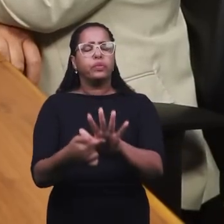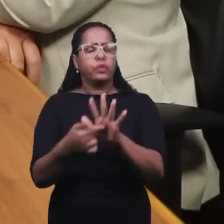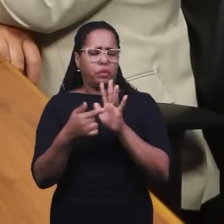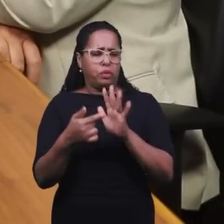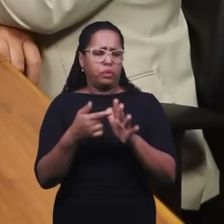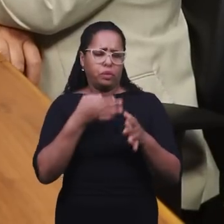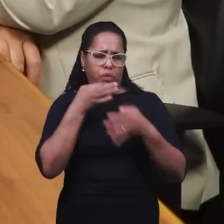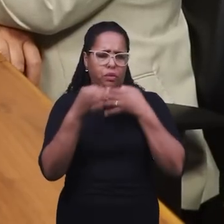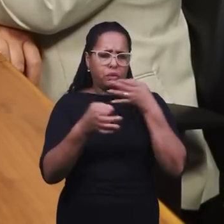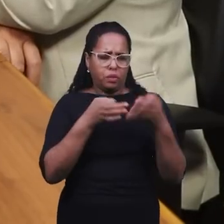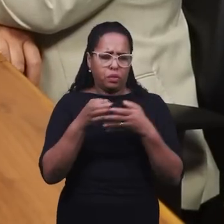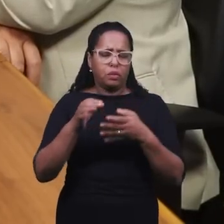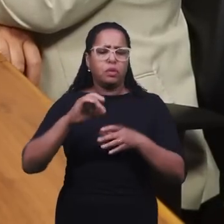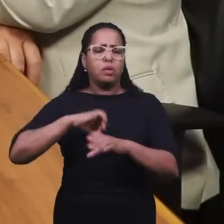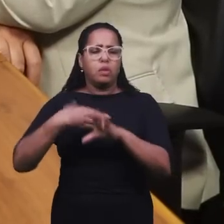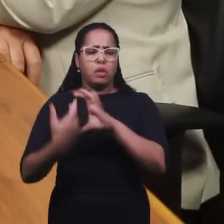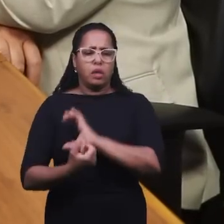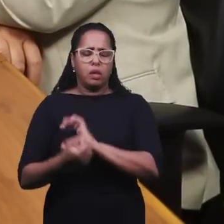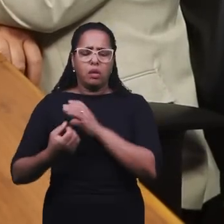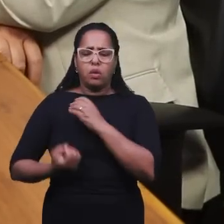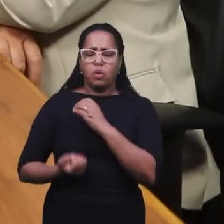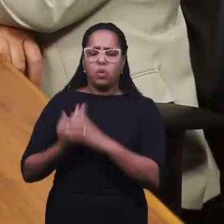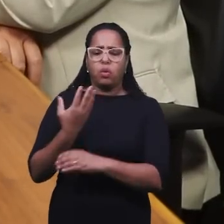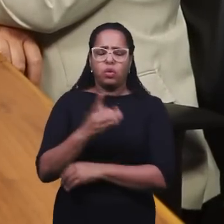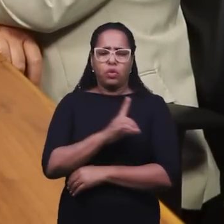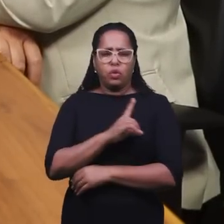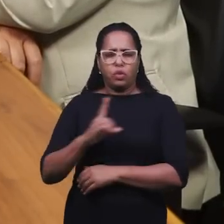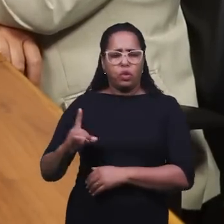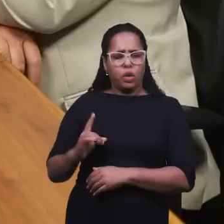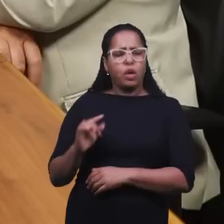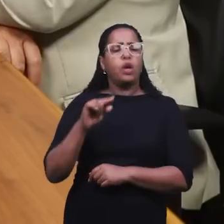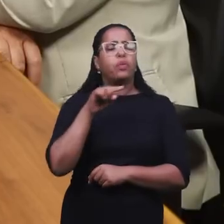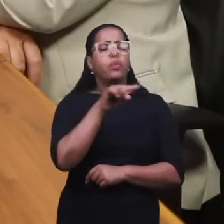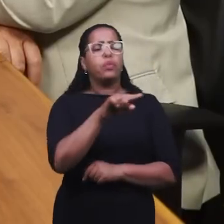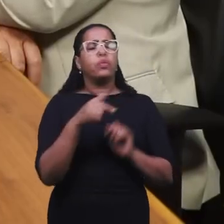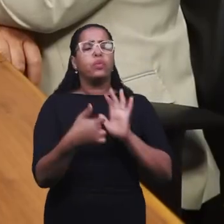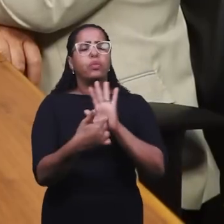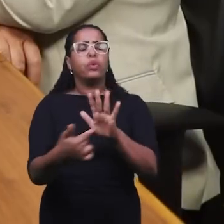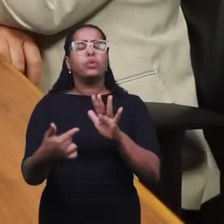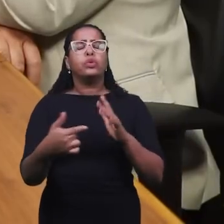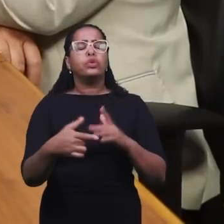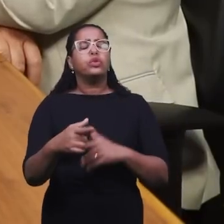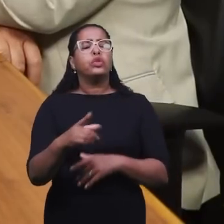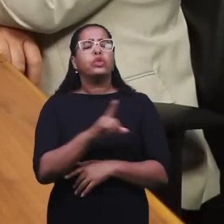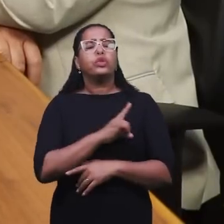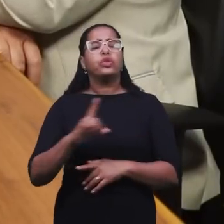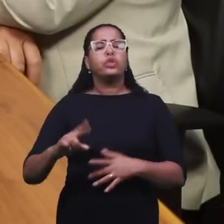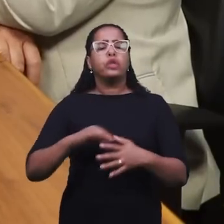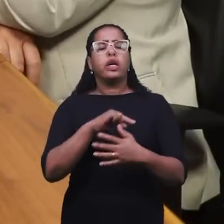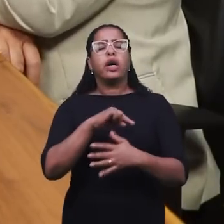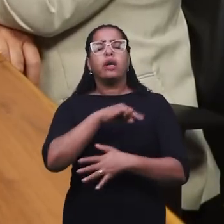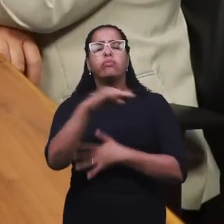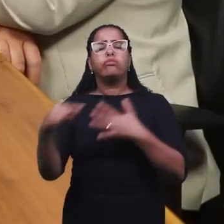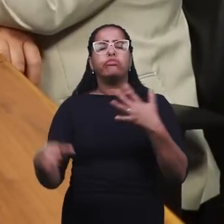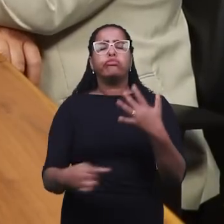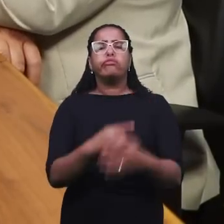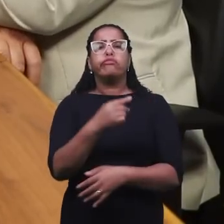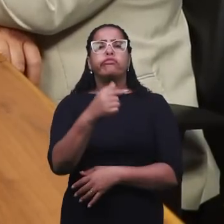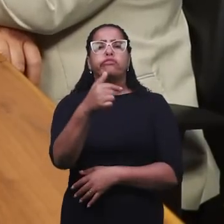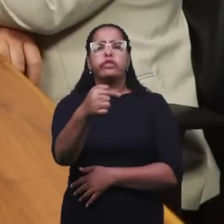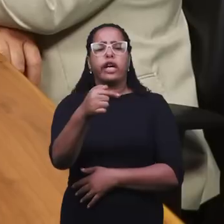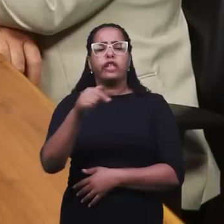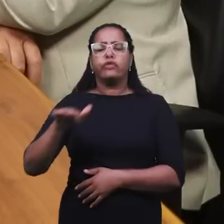há em Cristo Jesus. Amadeu, na semana passada, nós terminamos aqui, você comentou inclusive